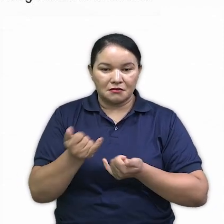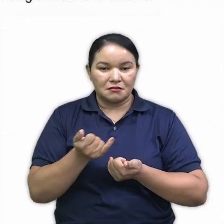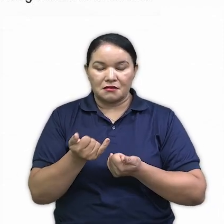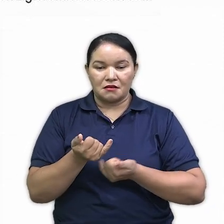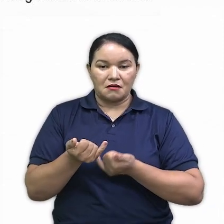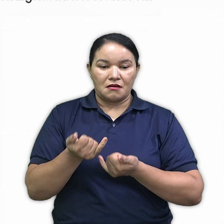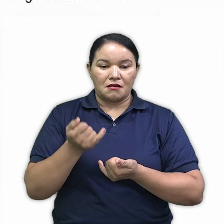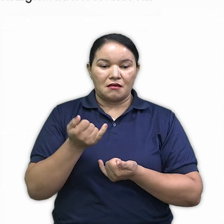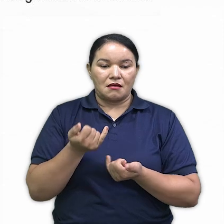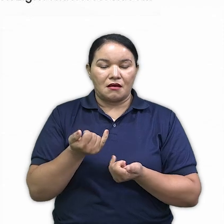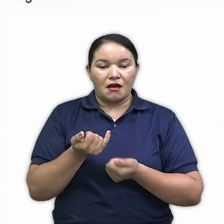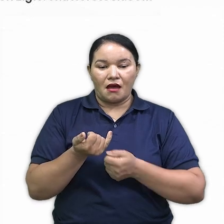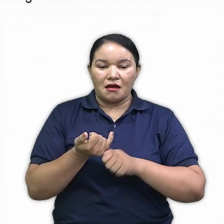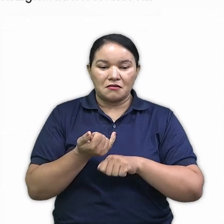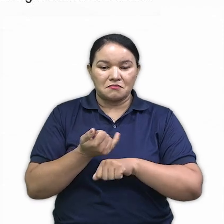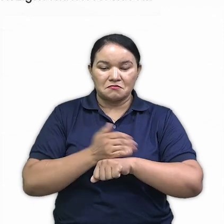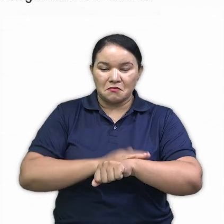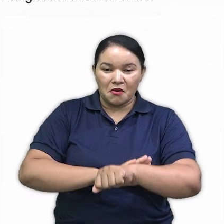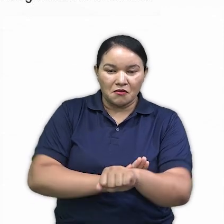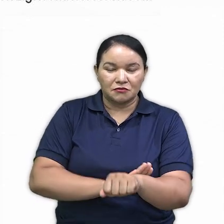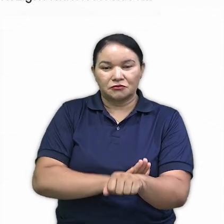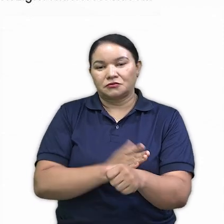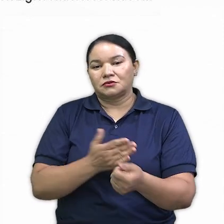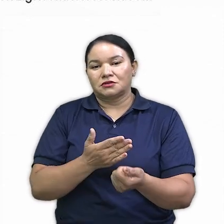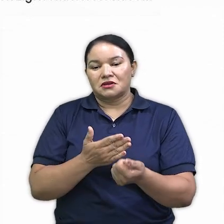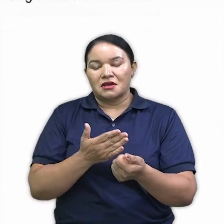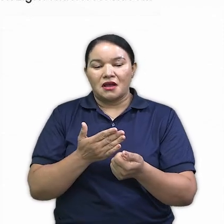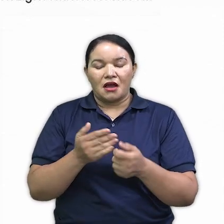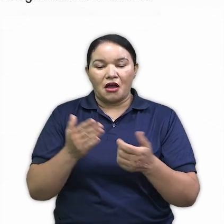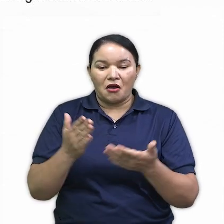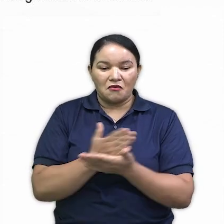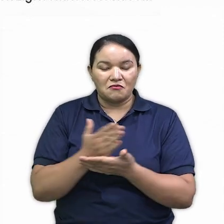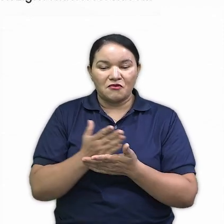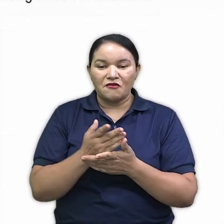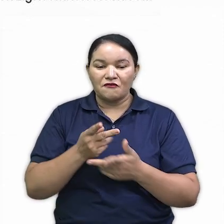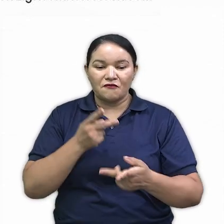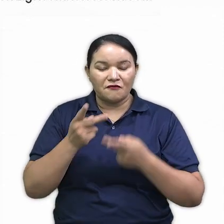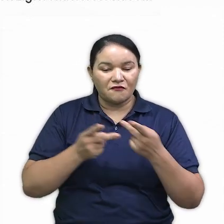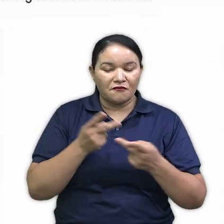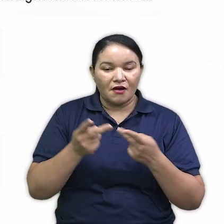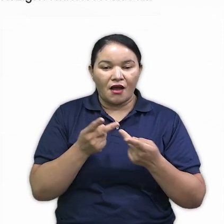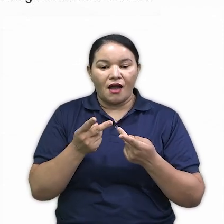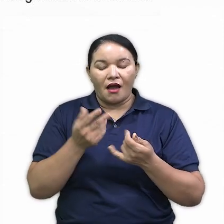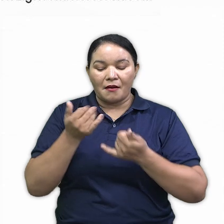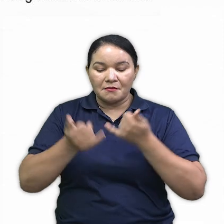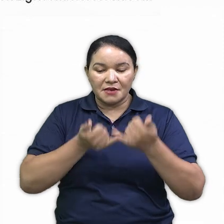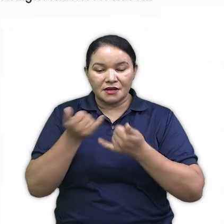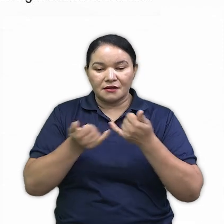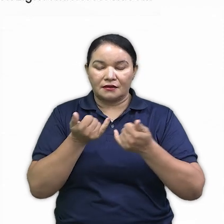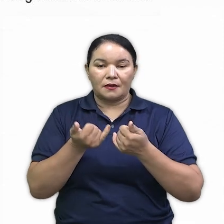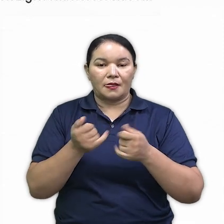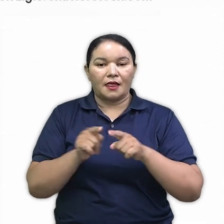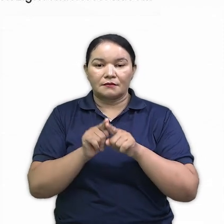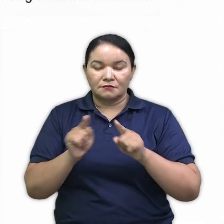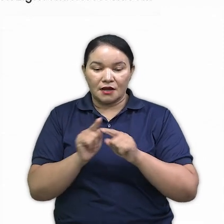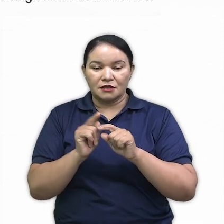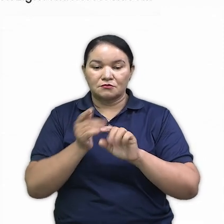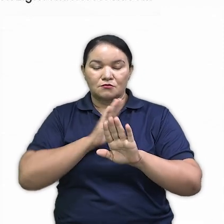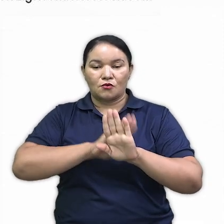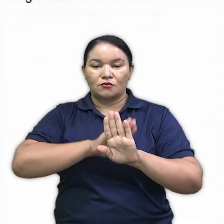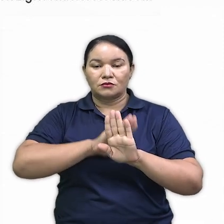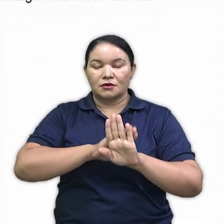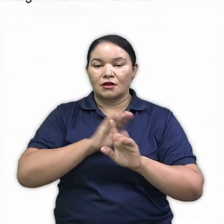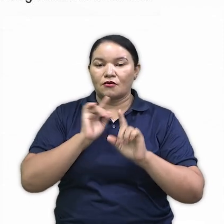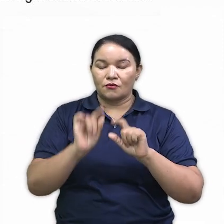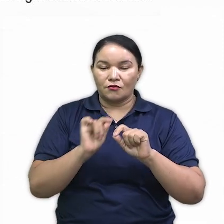racistas, né? Brincadeirinhas de mau gosto, que estão ali por trás, né,